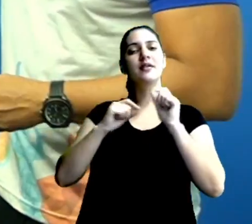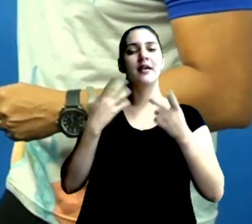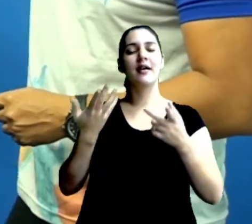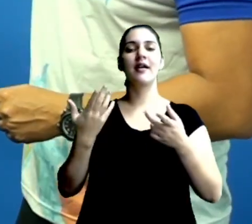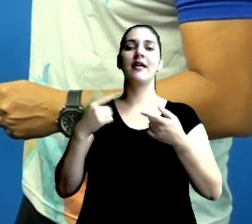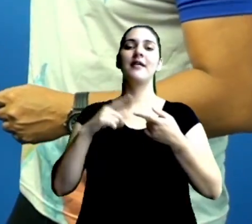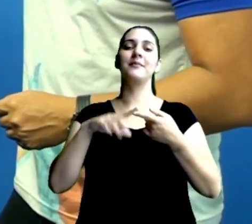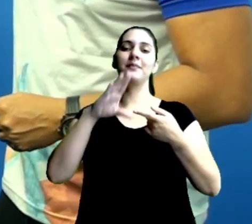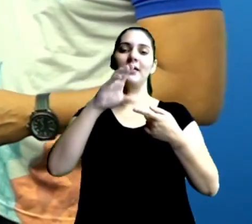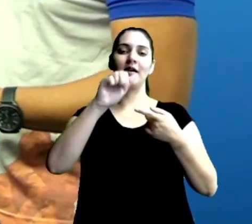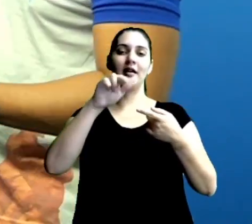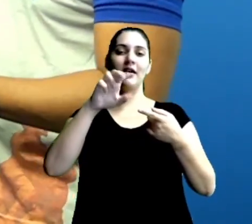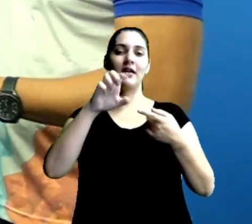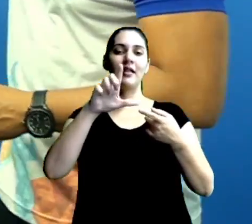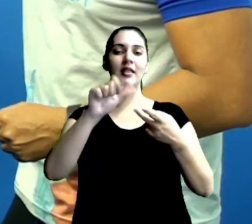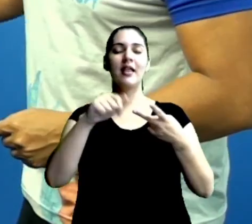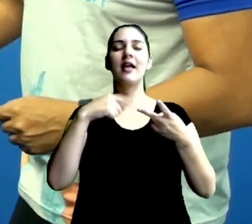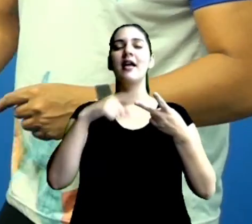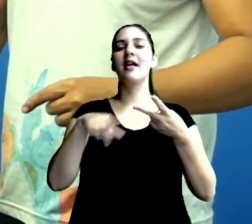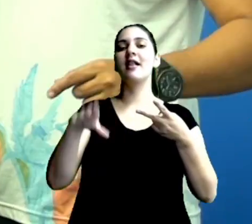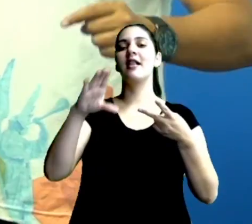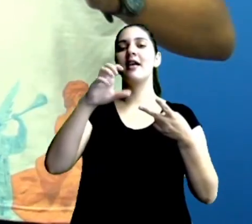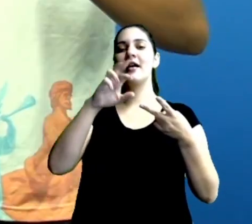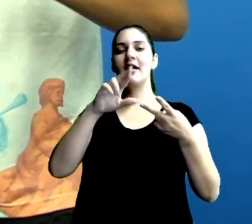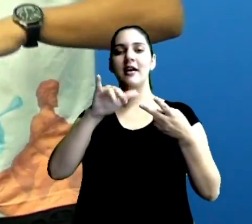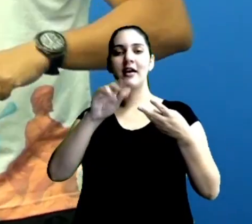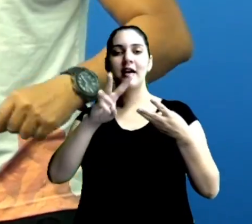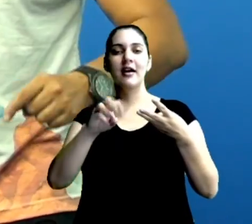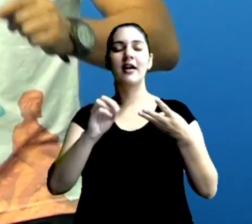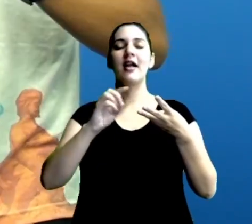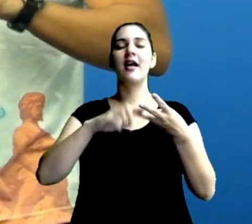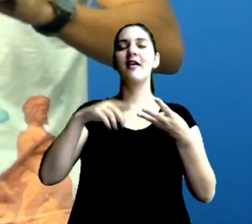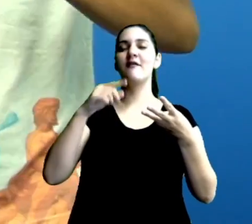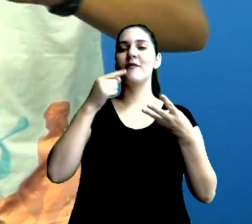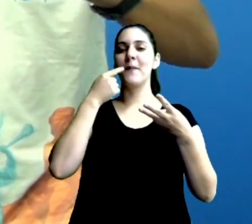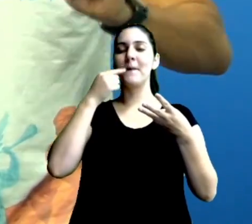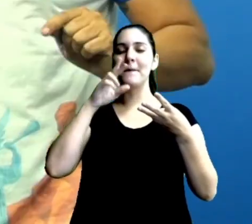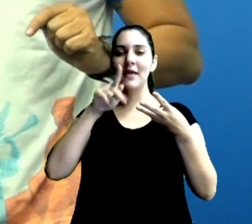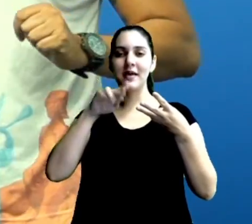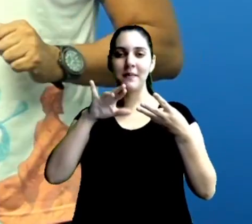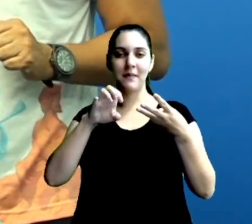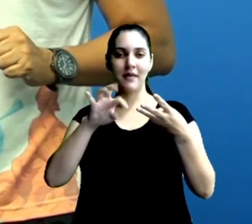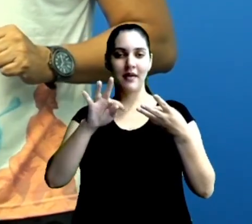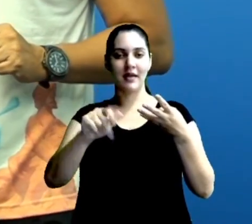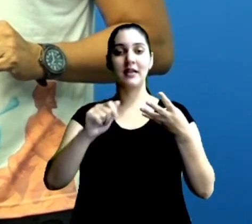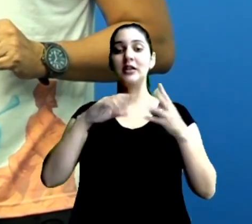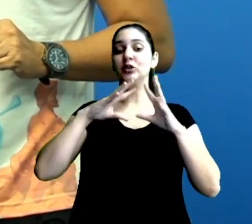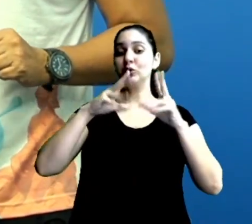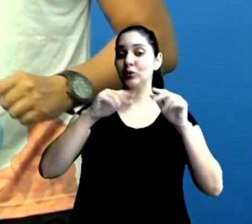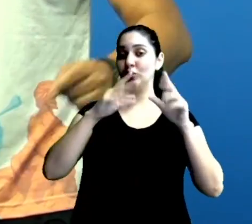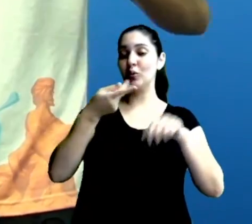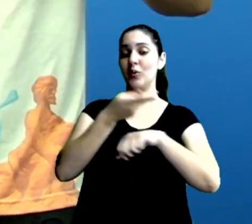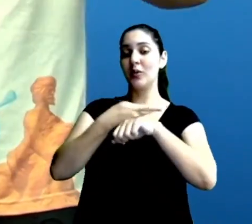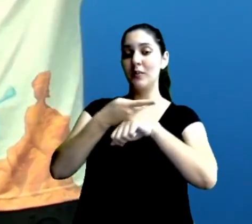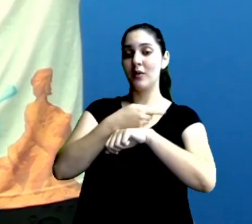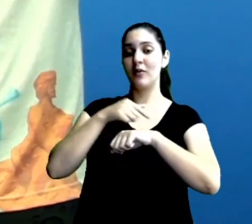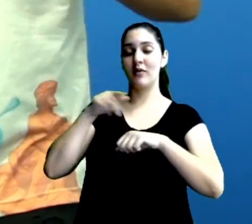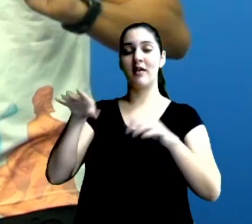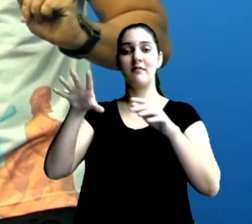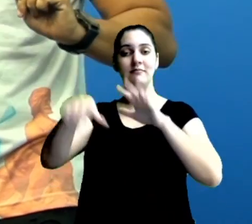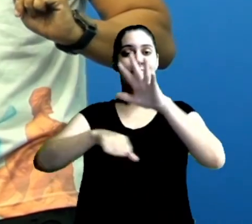aqui, canela, noz moscada, cravo, pimenta do reino, tudo isso eram as especiarias que eles buscavam